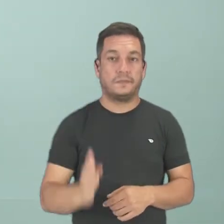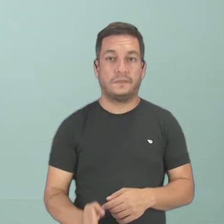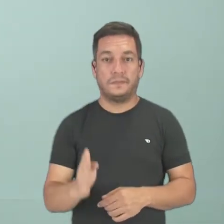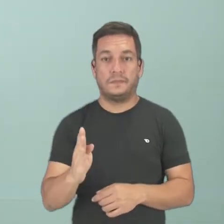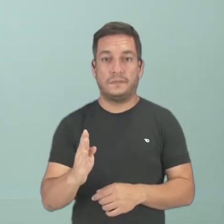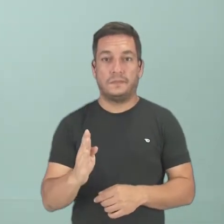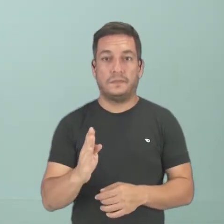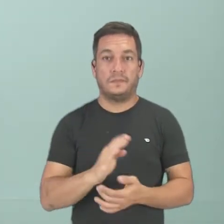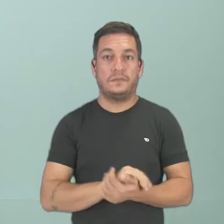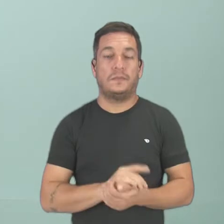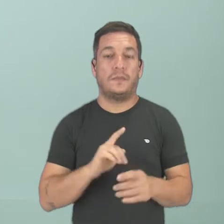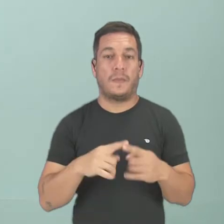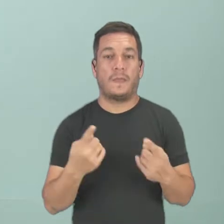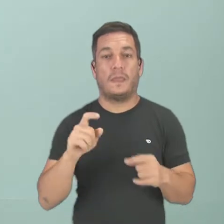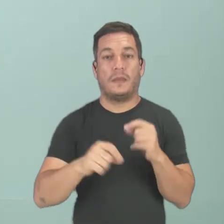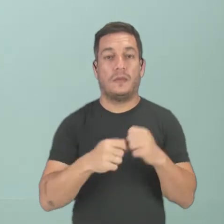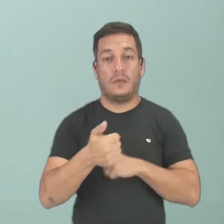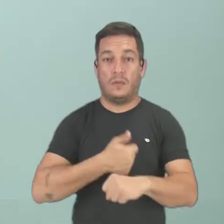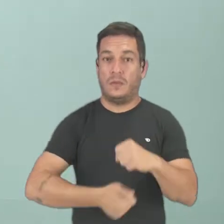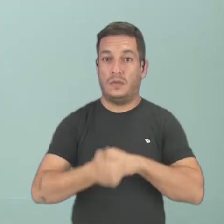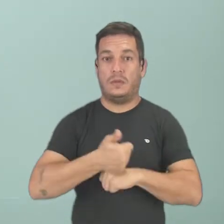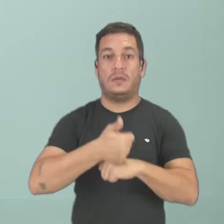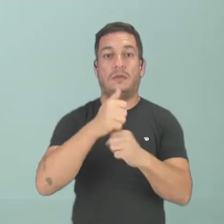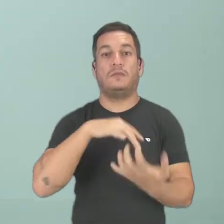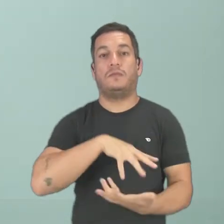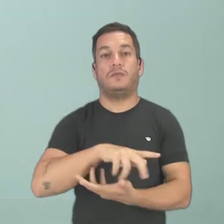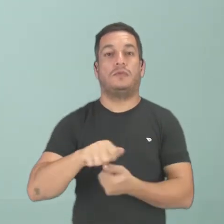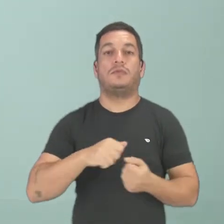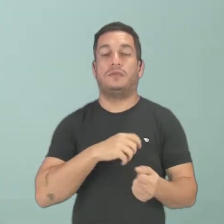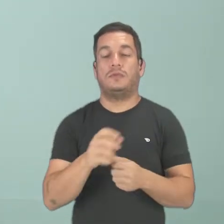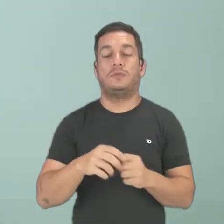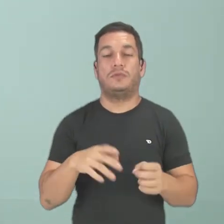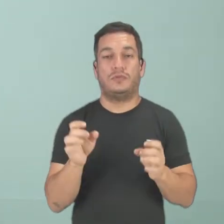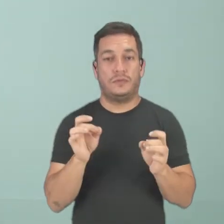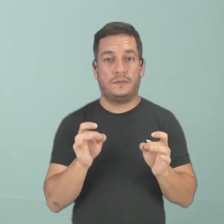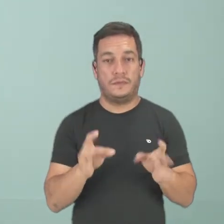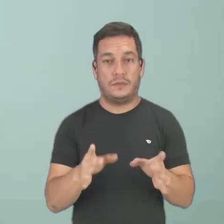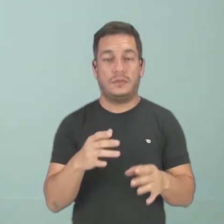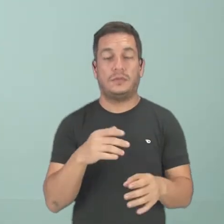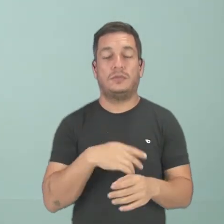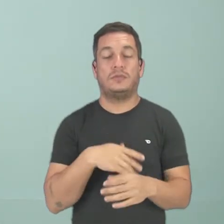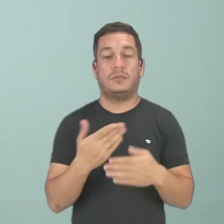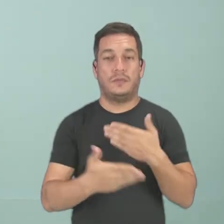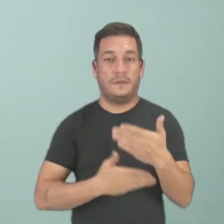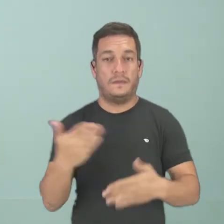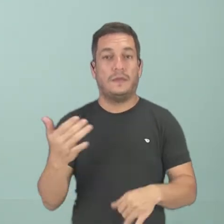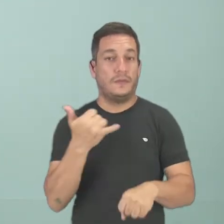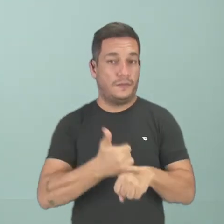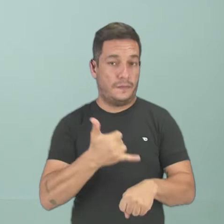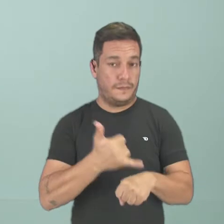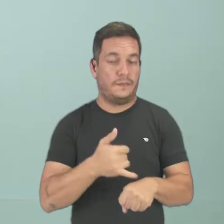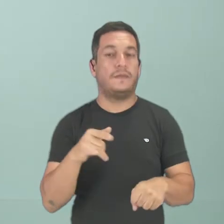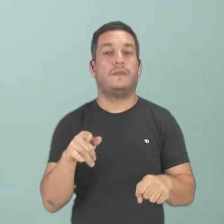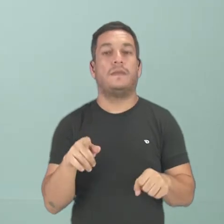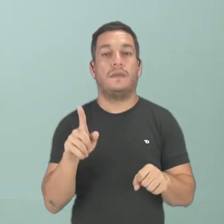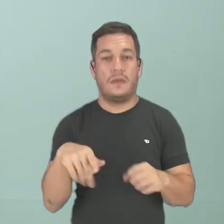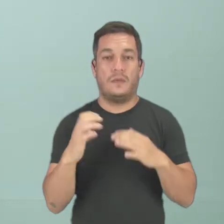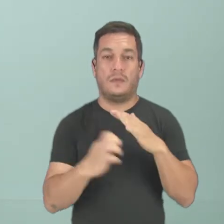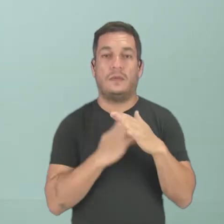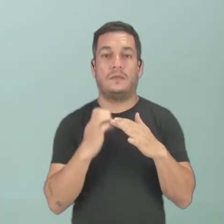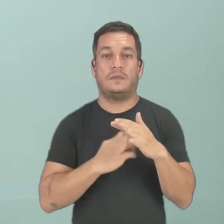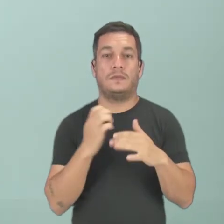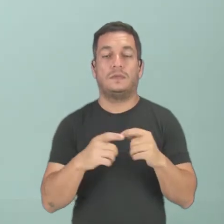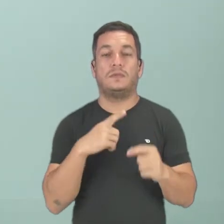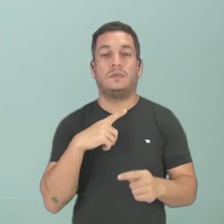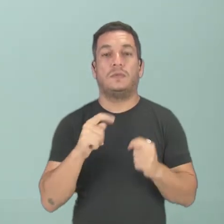privatizada, tá? Mas é uma líder mundial de exportação de minério de ferro e é uma empresa que não está mais